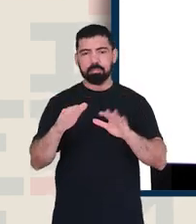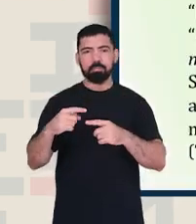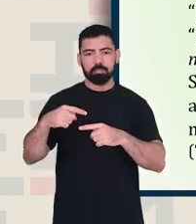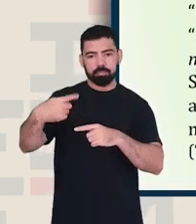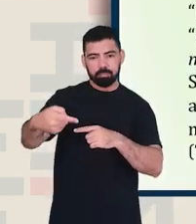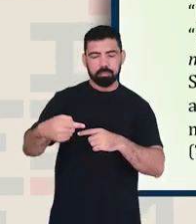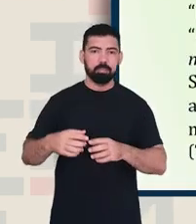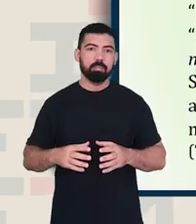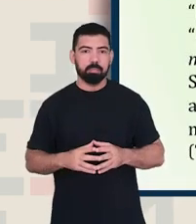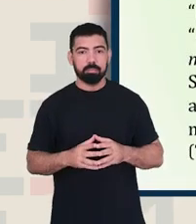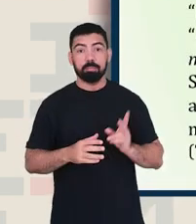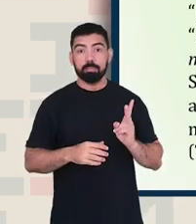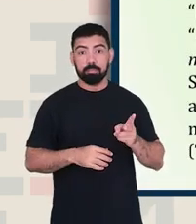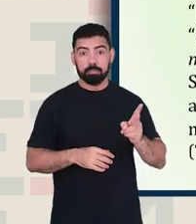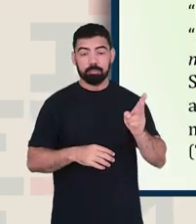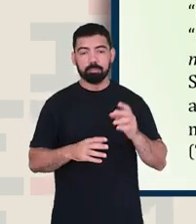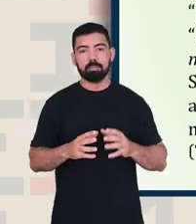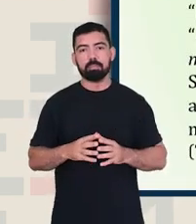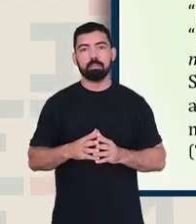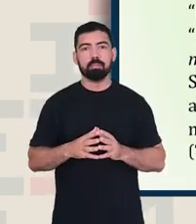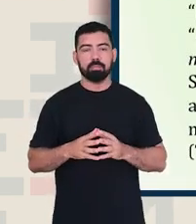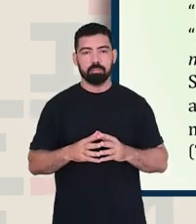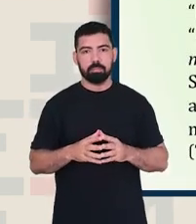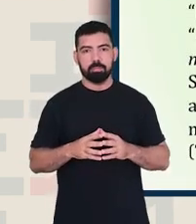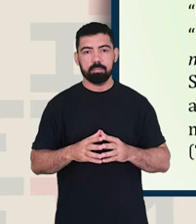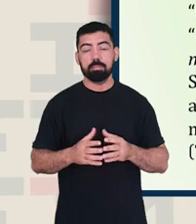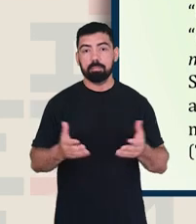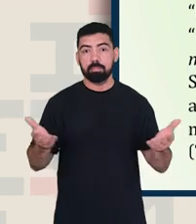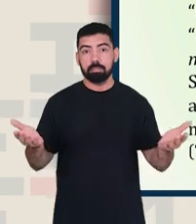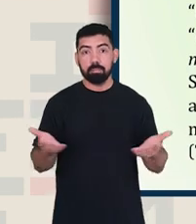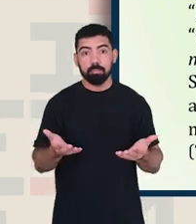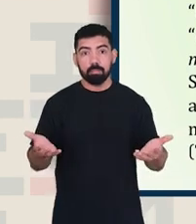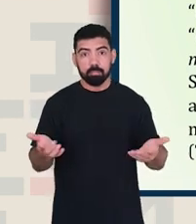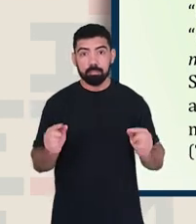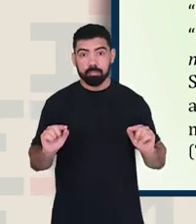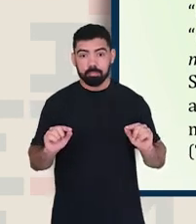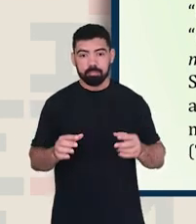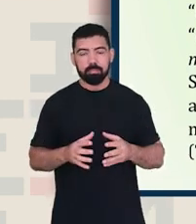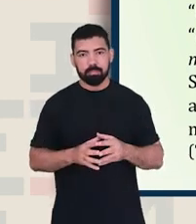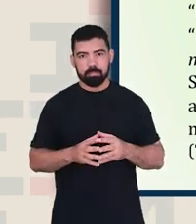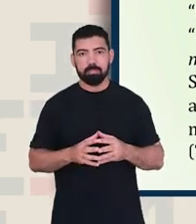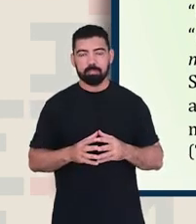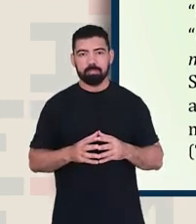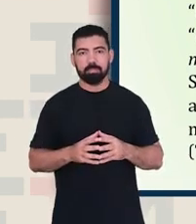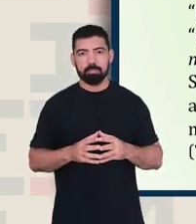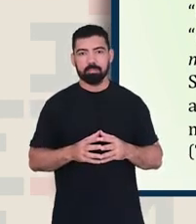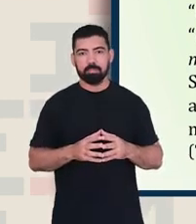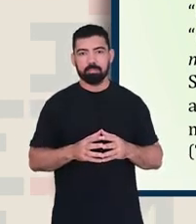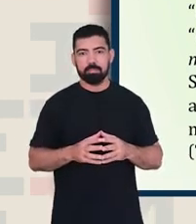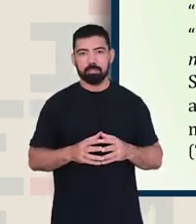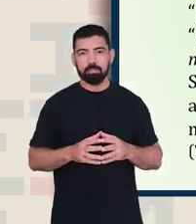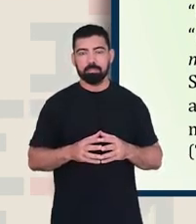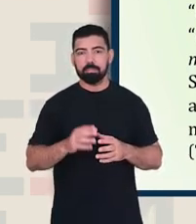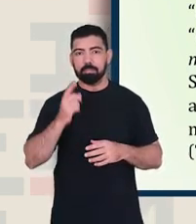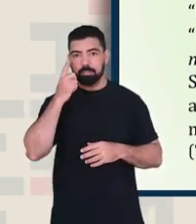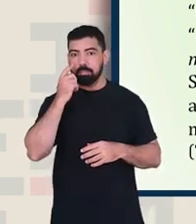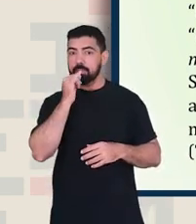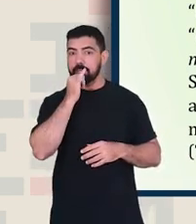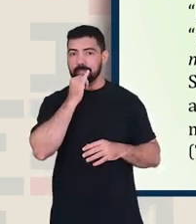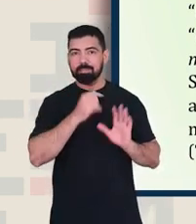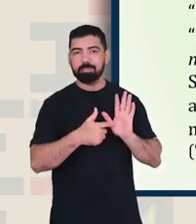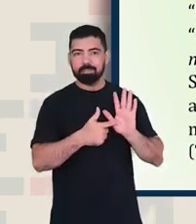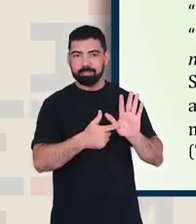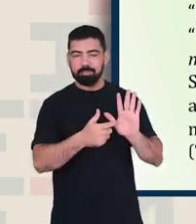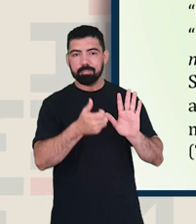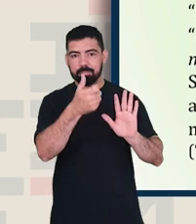né? Continuamos. E aqui, os recortes, já não é literal do que ele